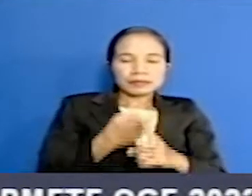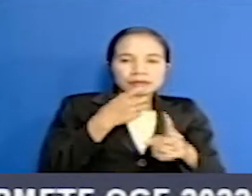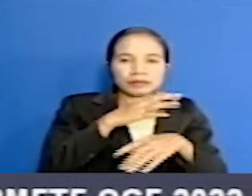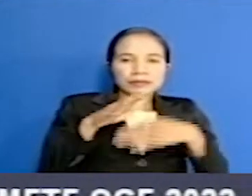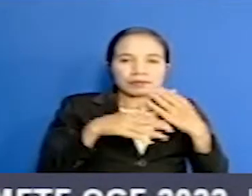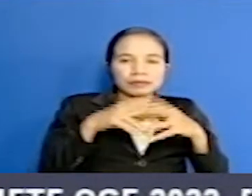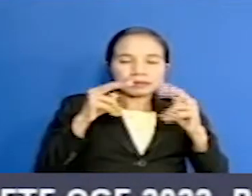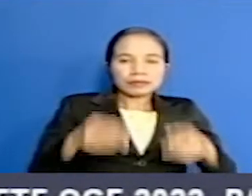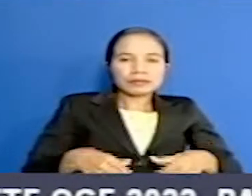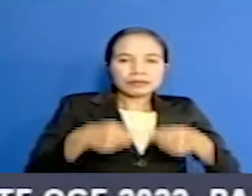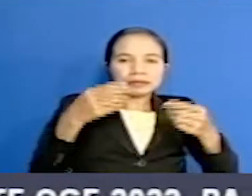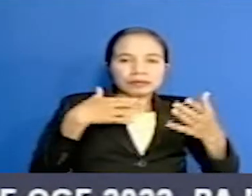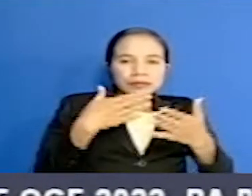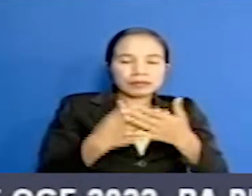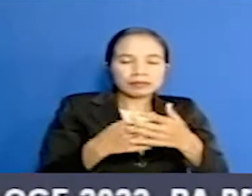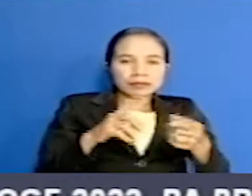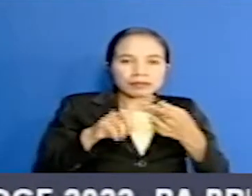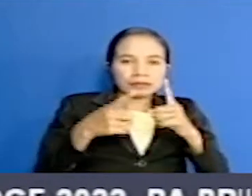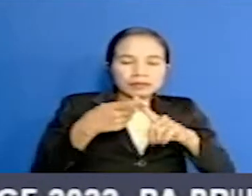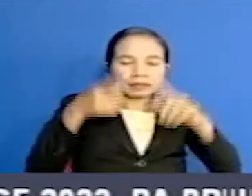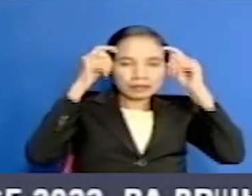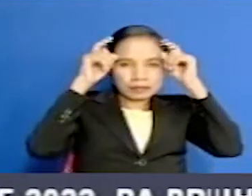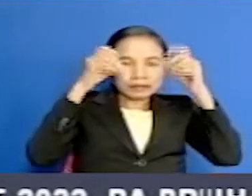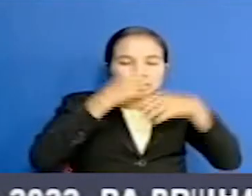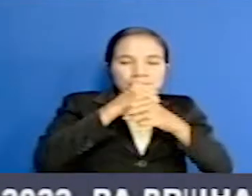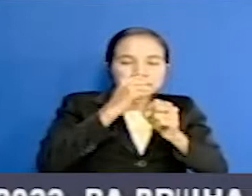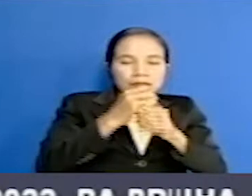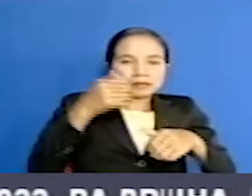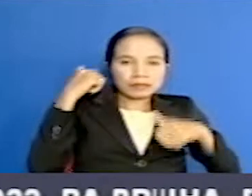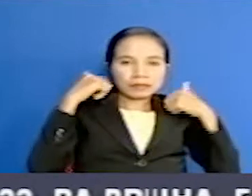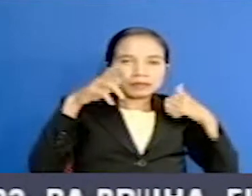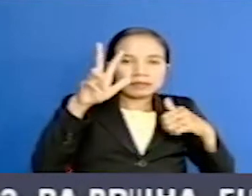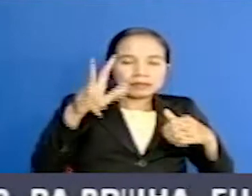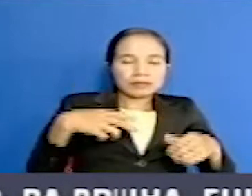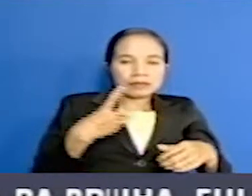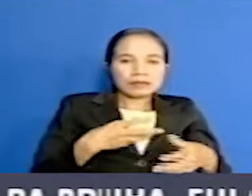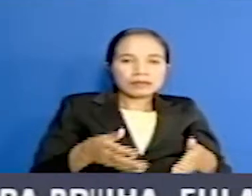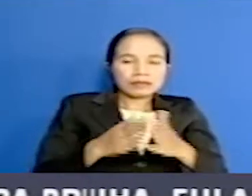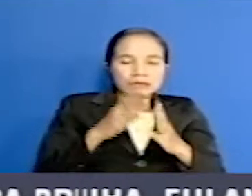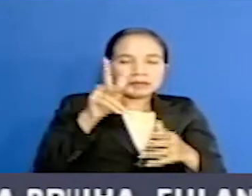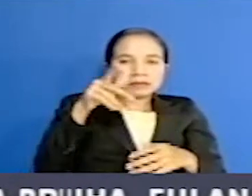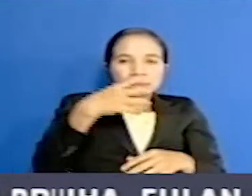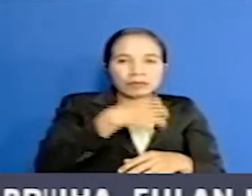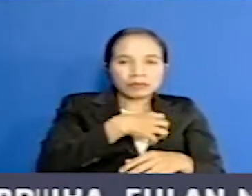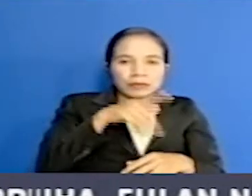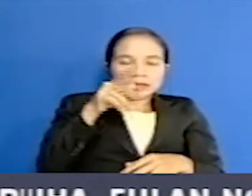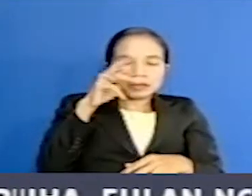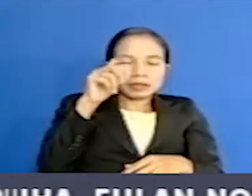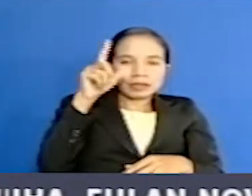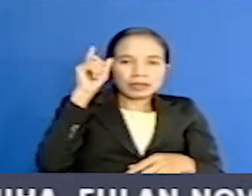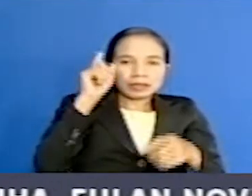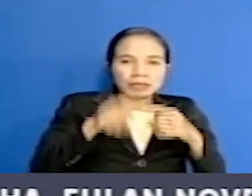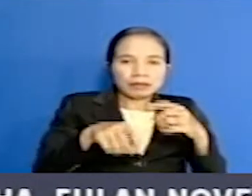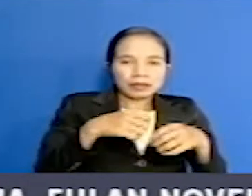que oferecer fato adequado ba colega Artemoris sira ou de halau sir natividade. Terceiro, a minha moça moça ba Polícia Nacional Timor-Leste a tu labele